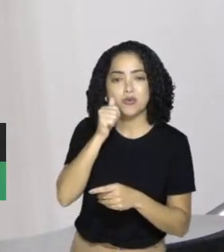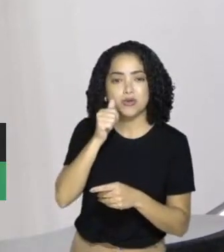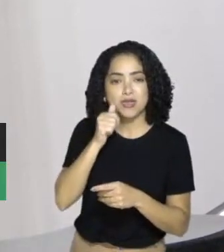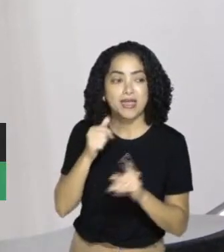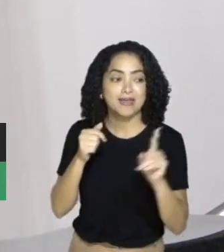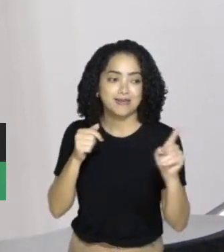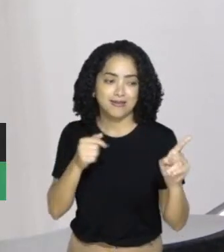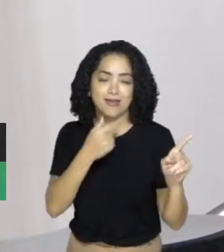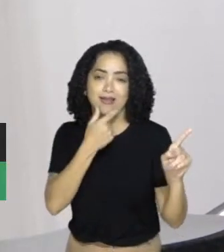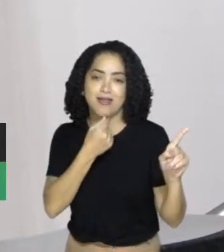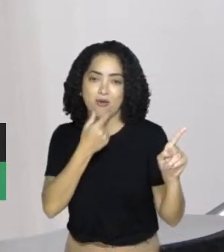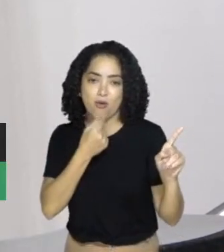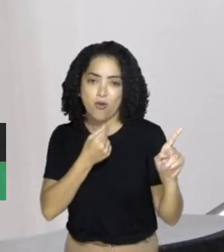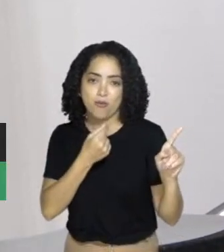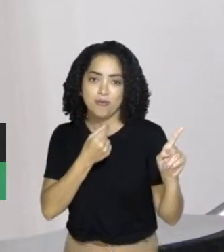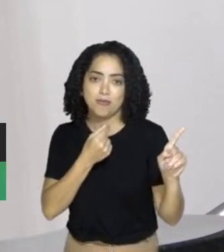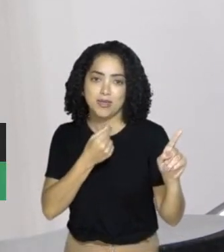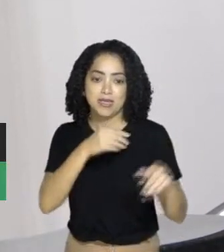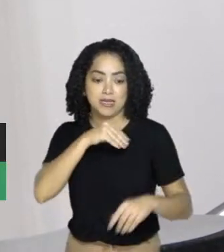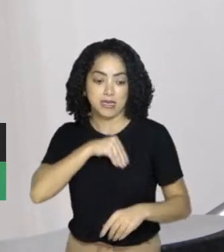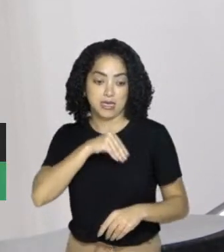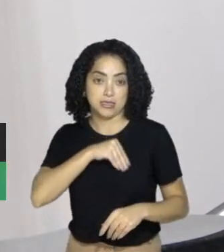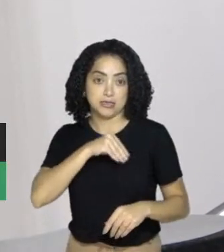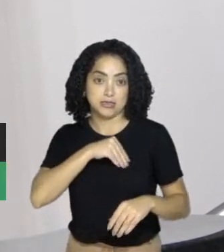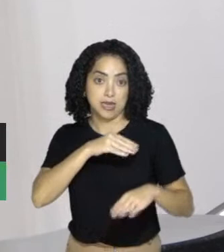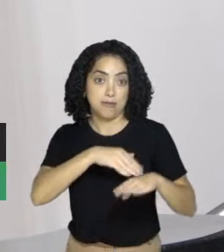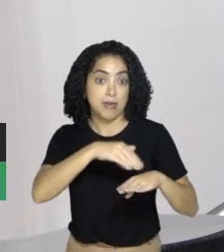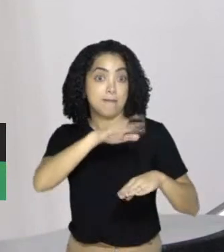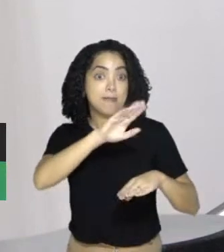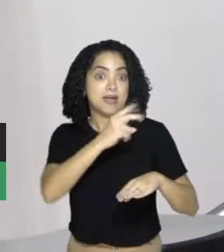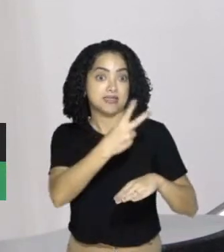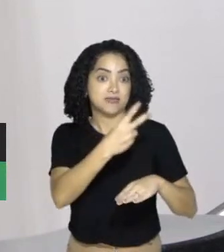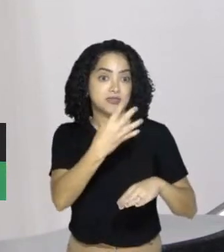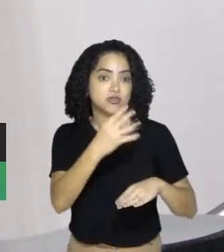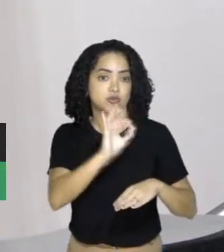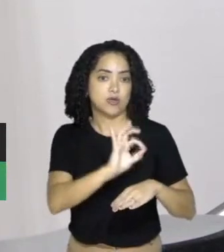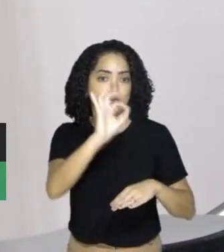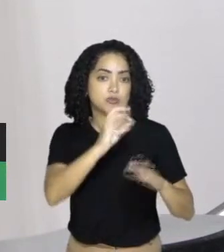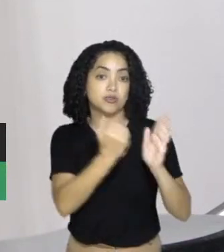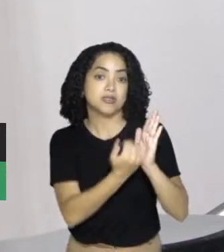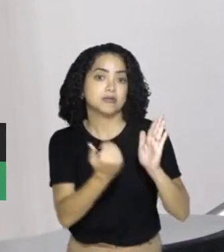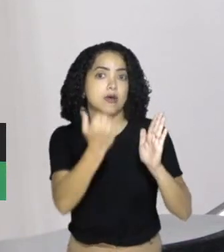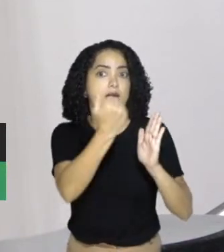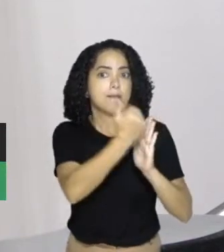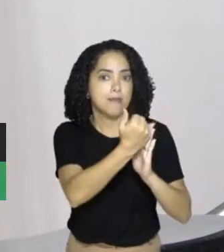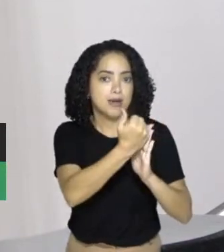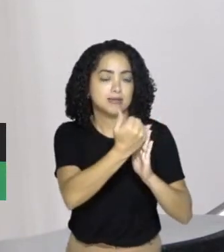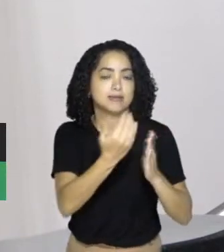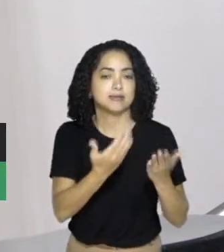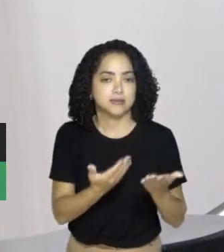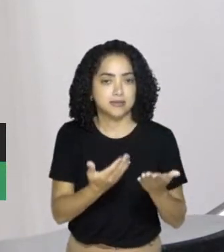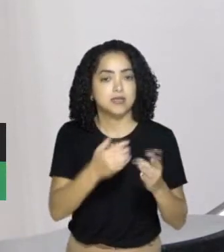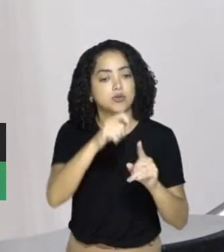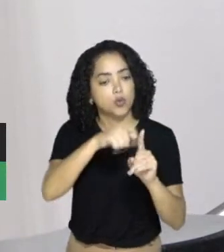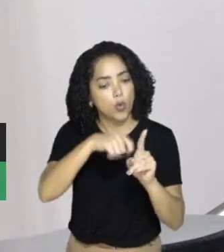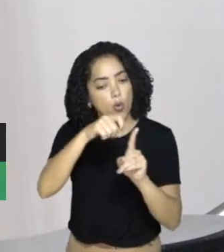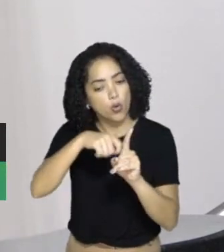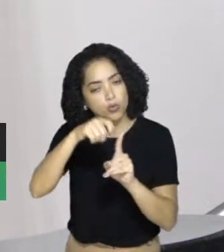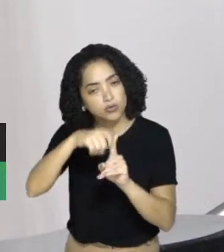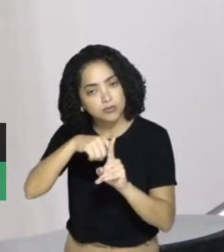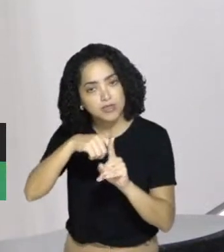homem, ele recebe cerca de 24% a mais do que você todos os meses.